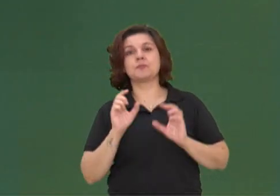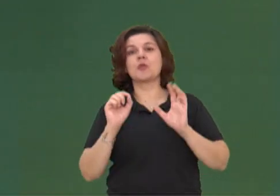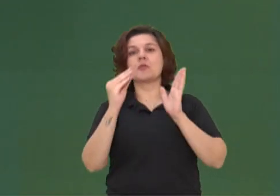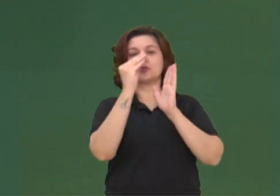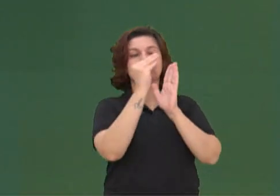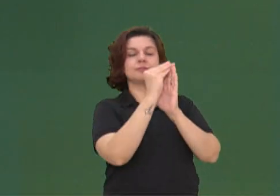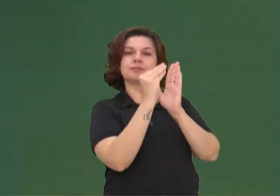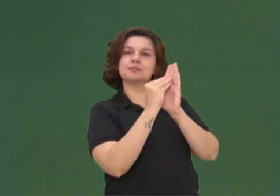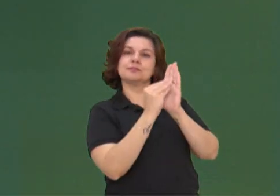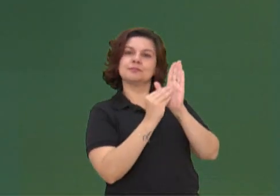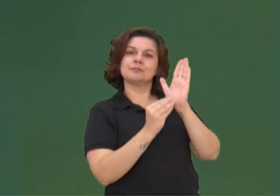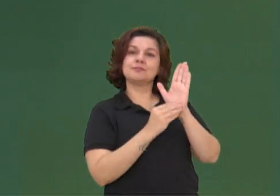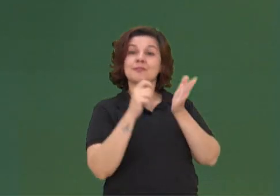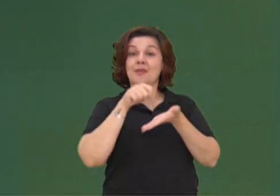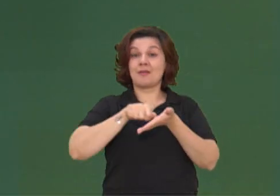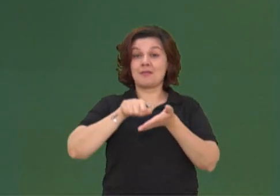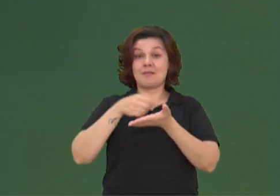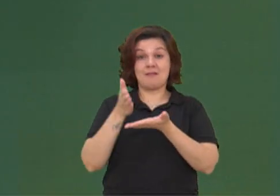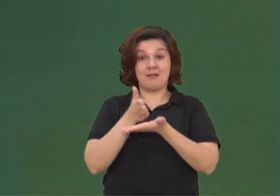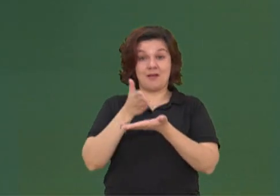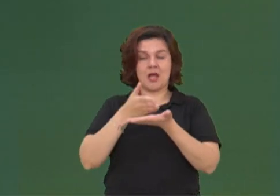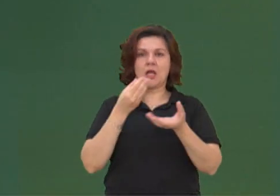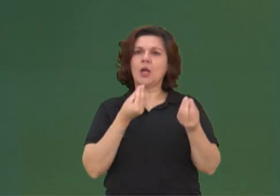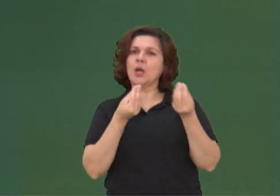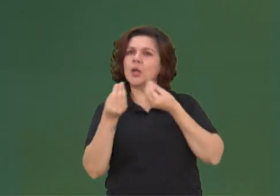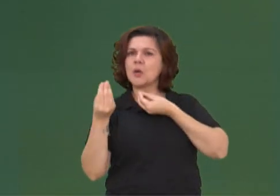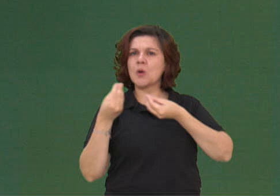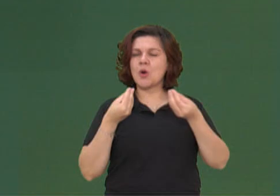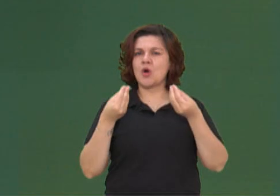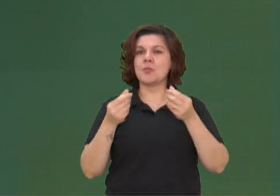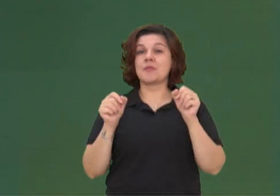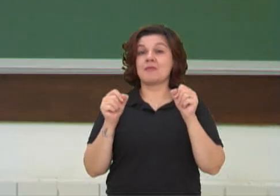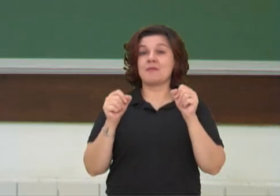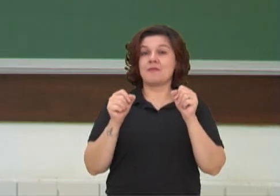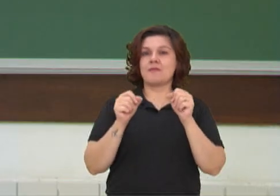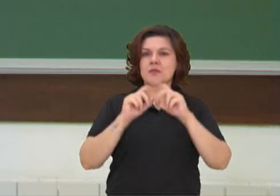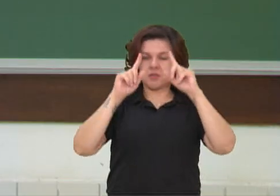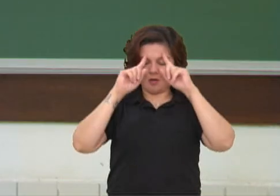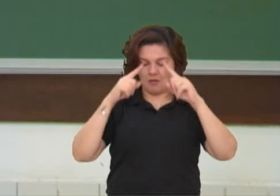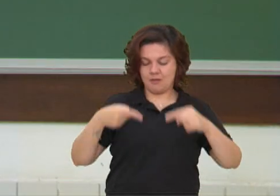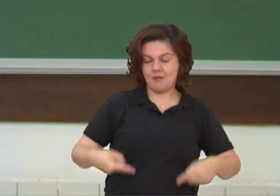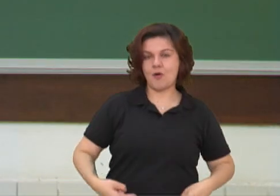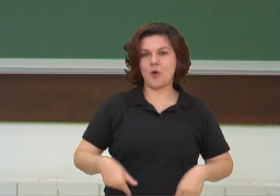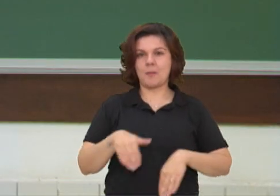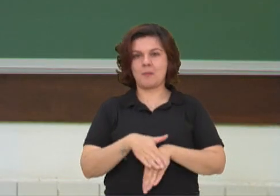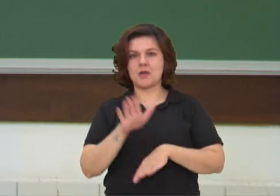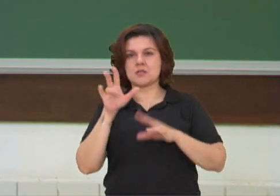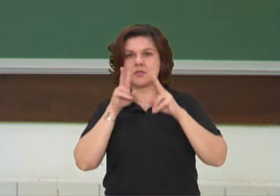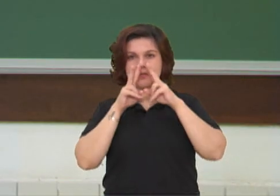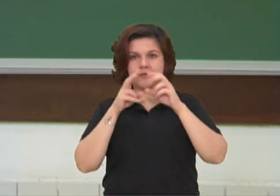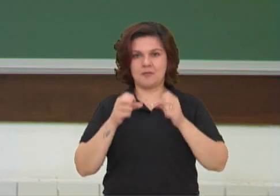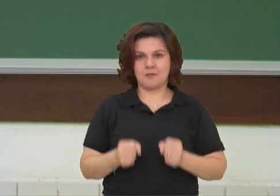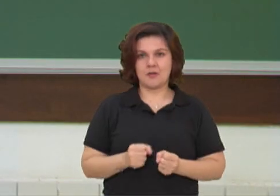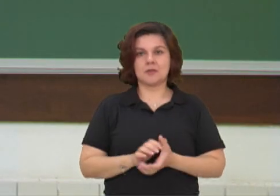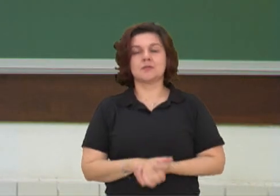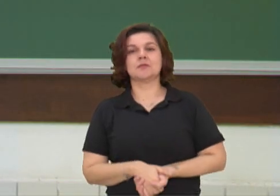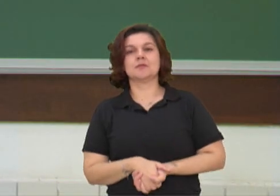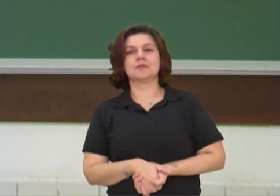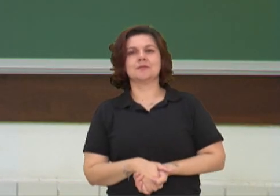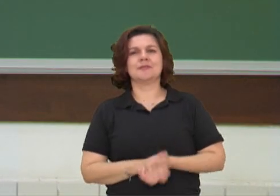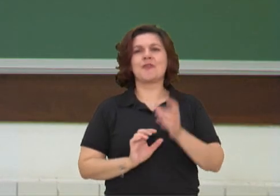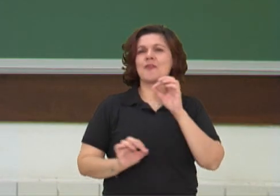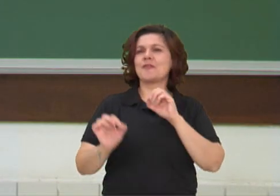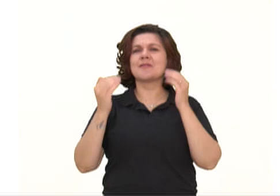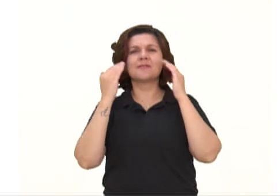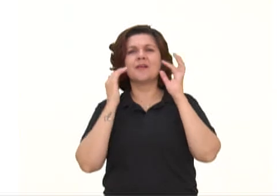coloquem com as palavras de vocês, como que ela pode formar ali o corpo mais resistente. Quero que vocês coloquem ali, quero ver o que vocês